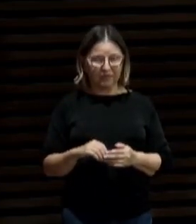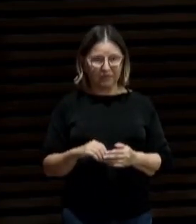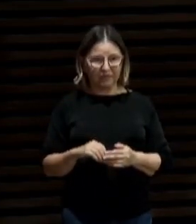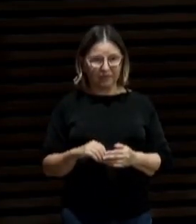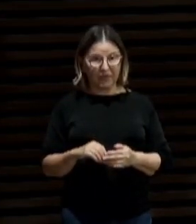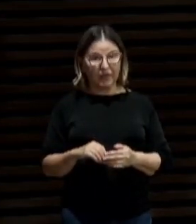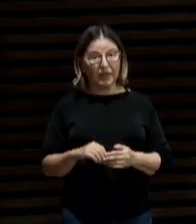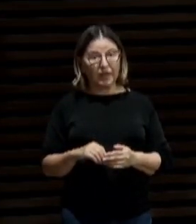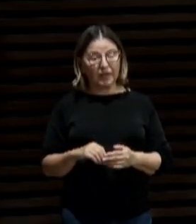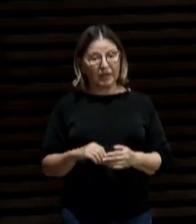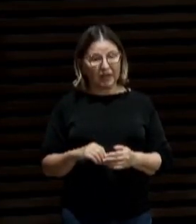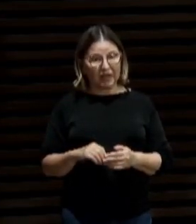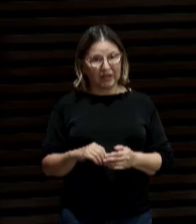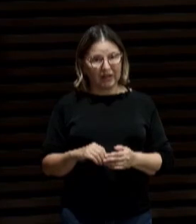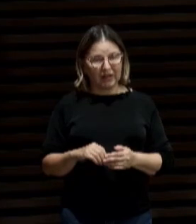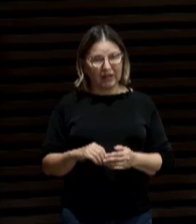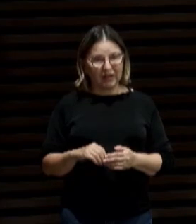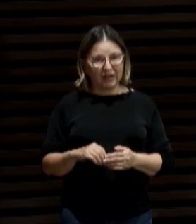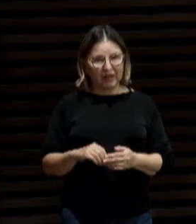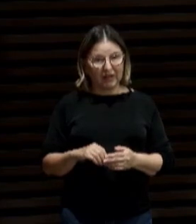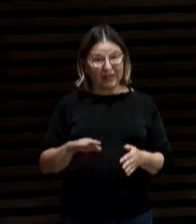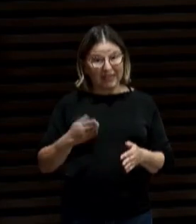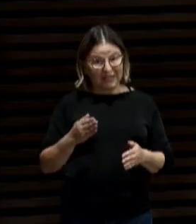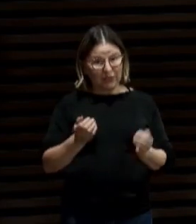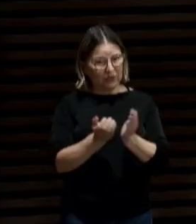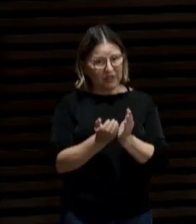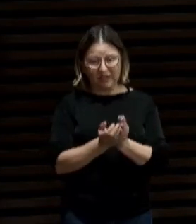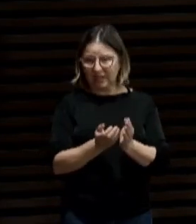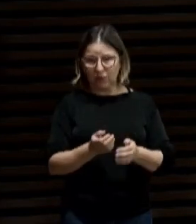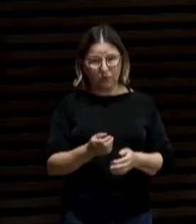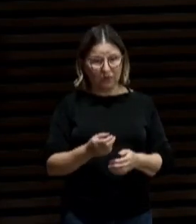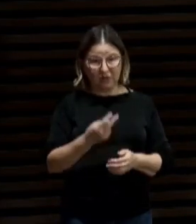pandemia que o cristão não está enxergando a teologia correta.